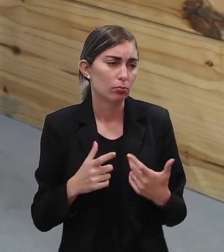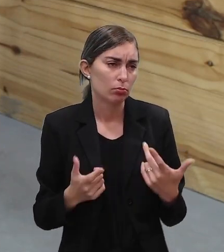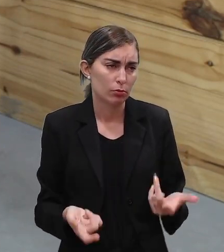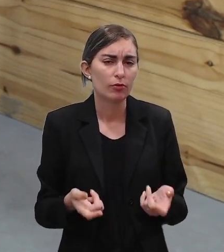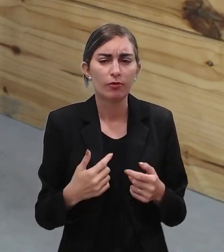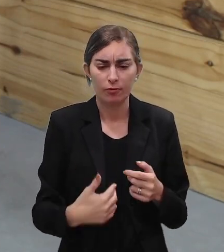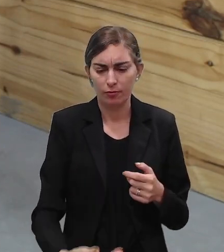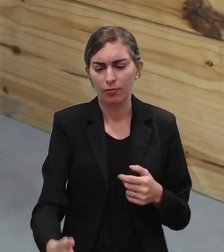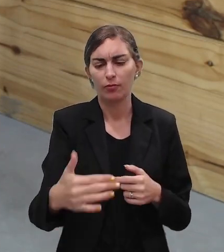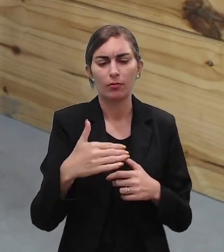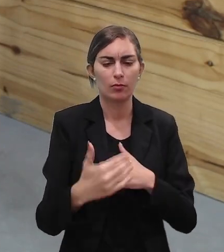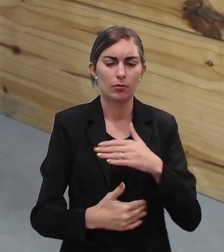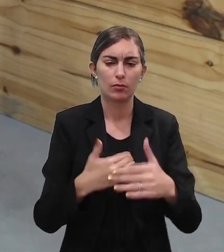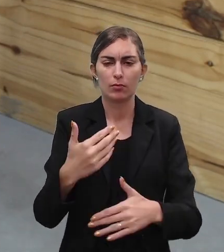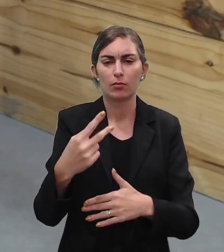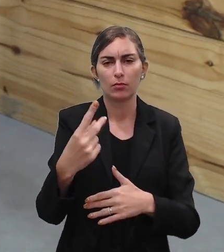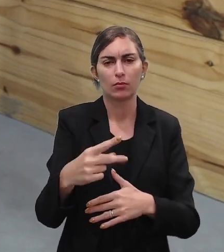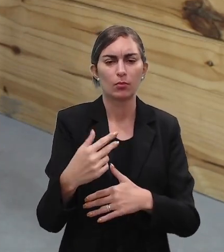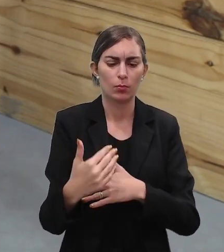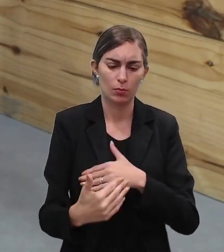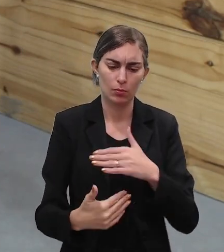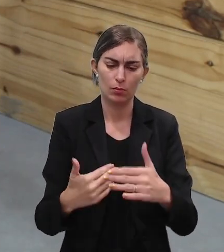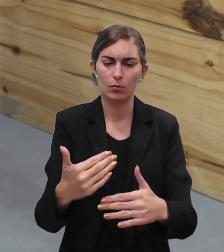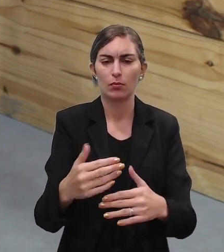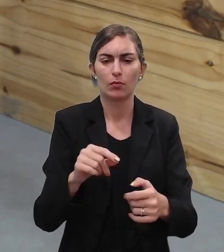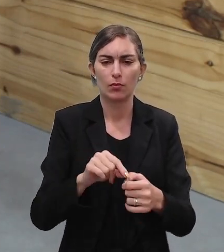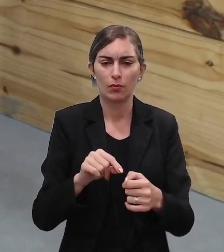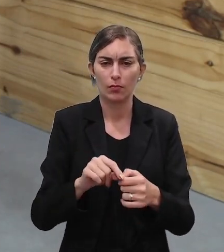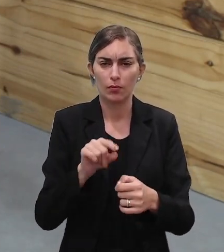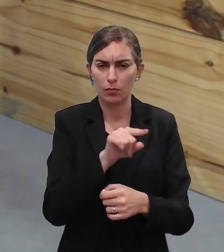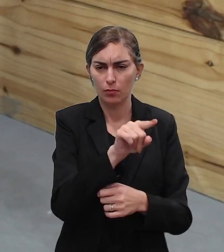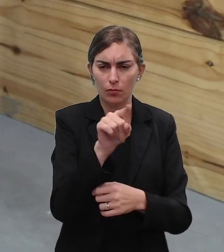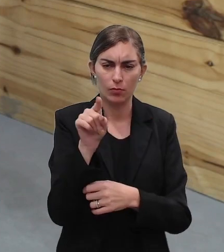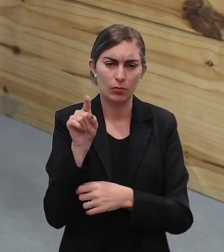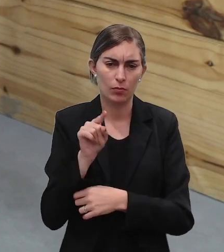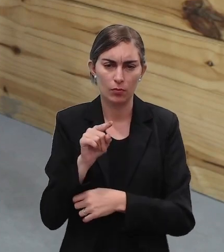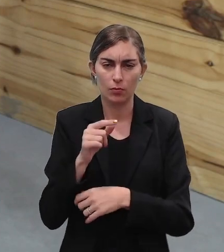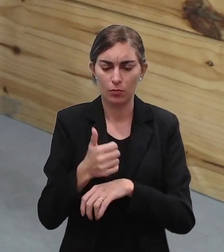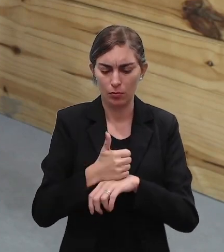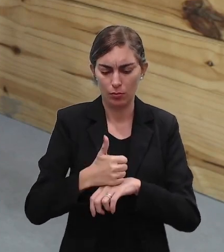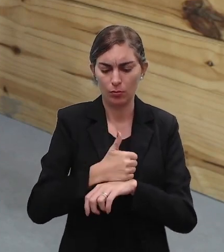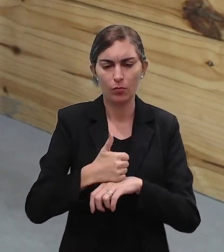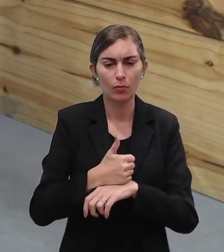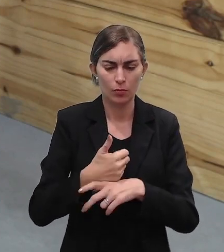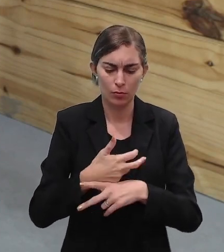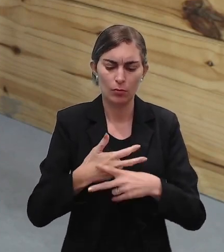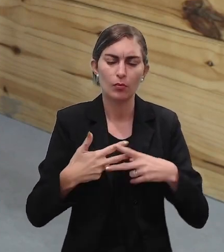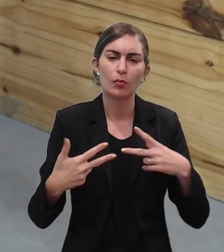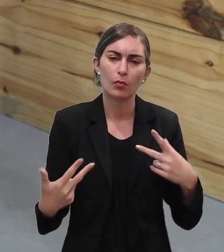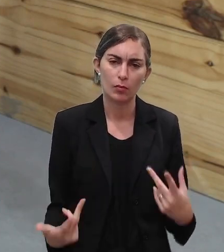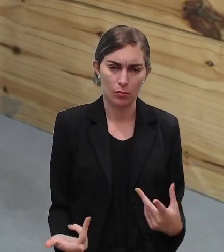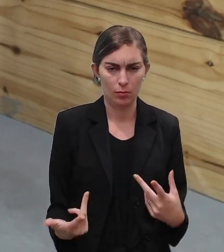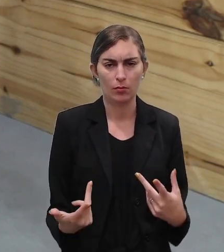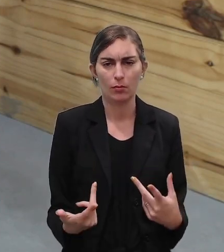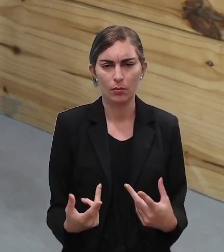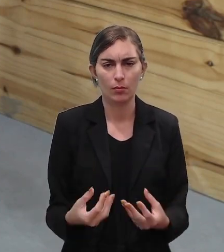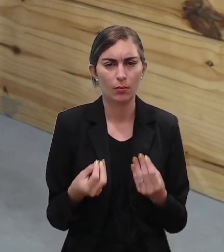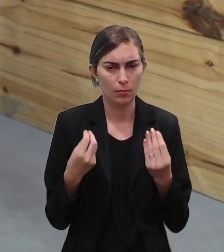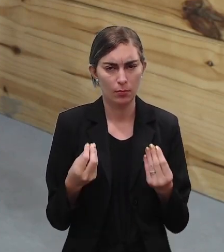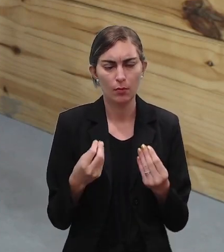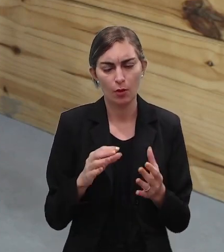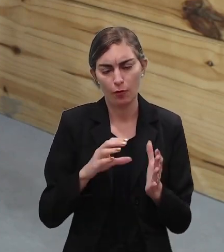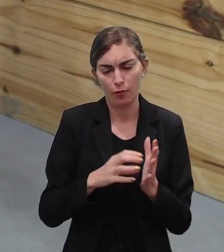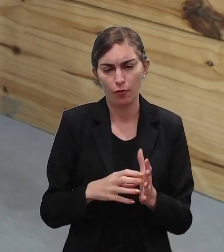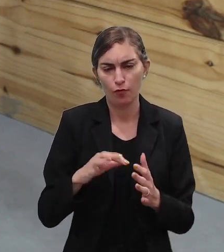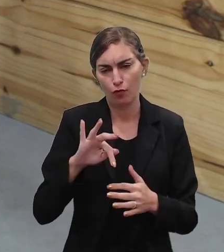vai ser desenvolvido durante o seu processo e vai fazer de você um profissional mais qualificado para que essa